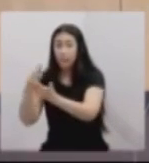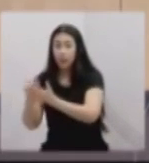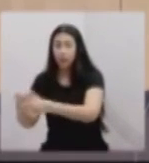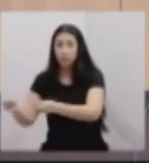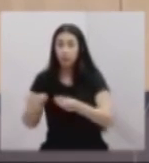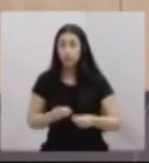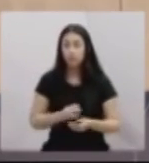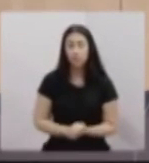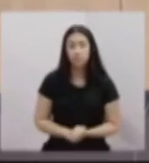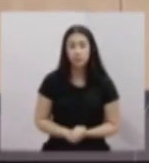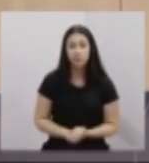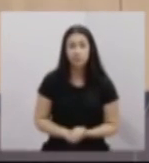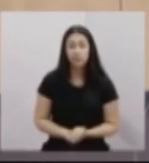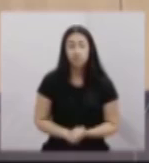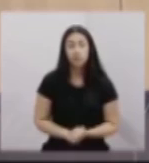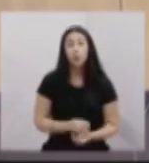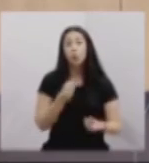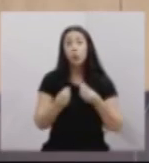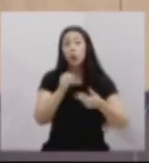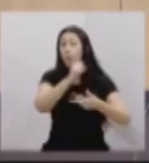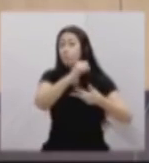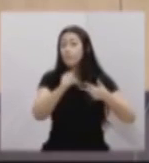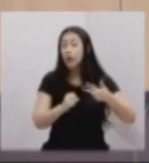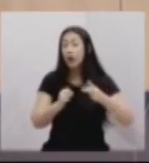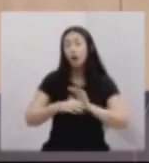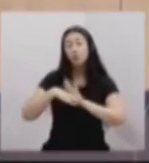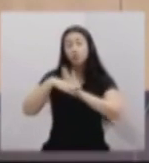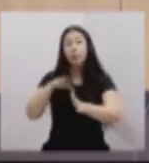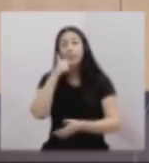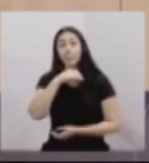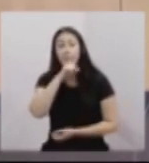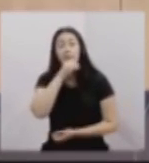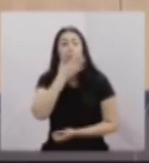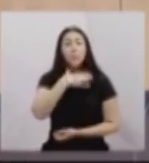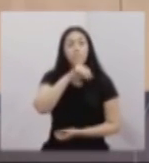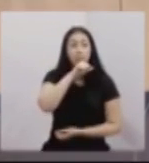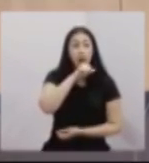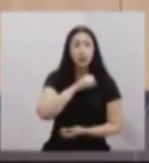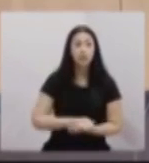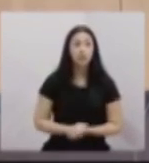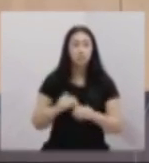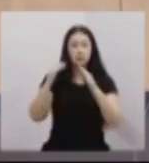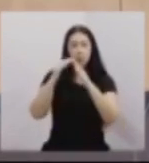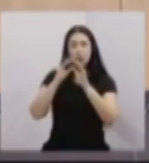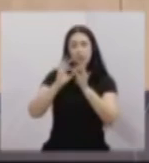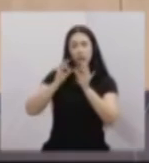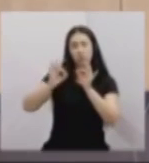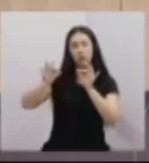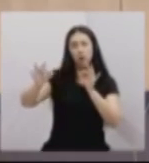diferentes? Como o poder público auxiliará os pais ou responsáveis legais que residem longe da